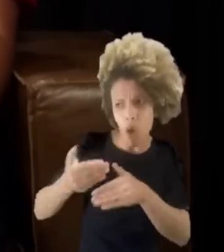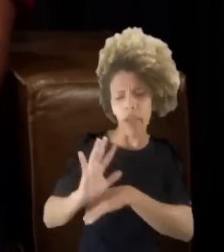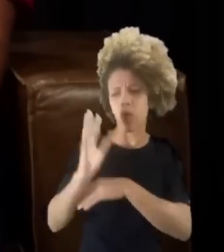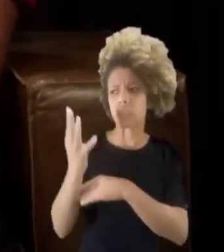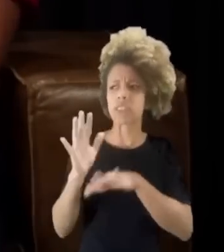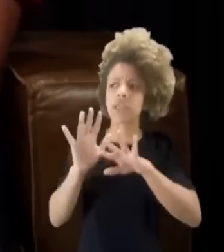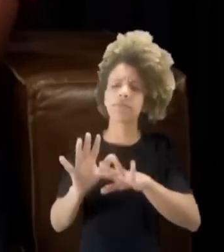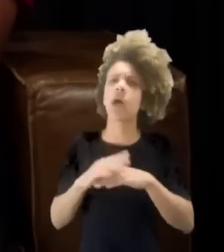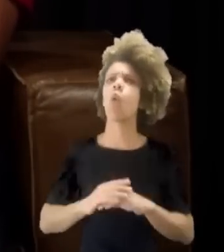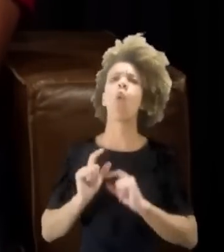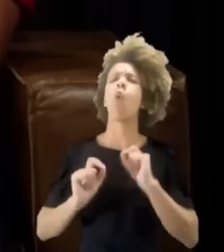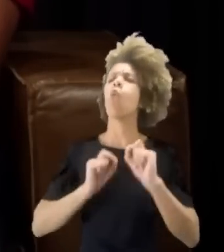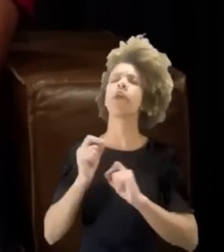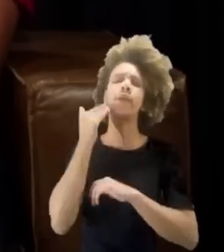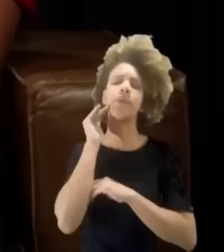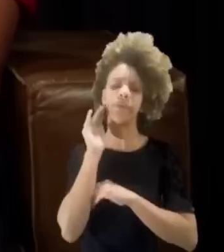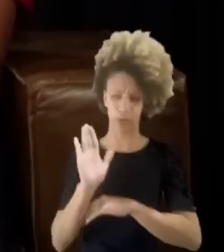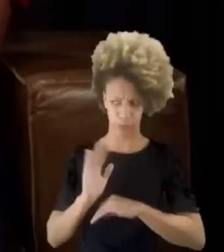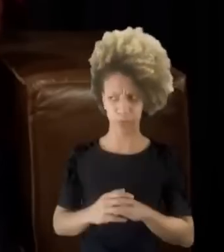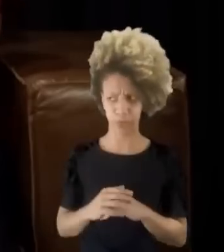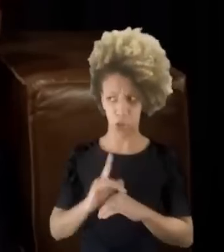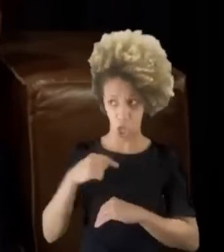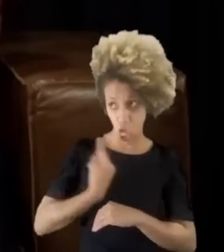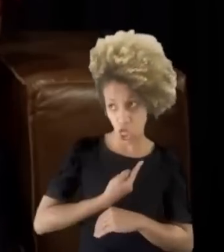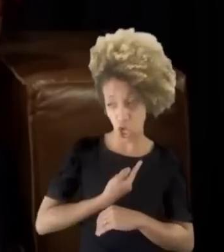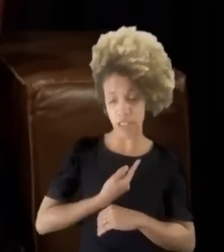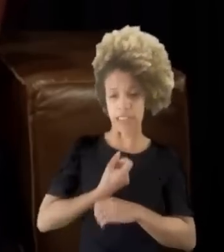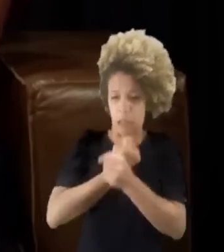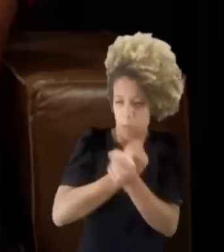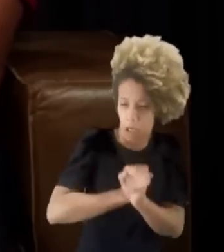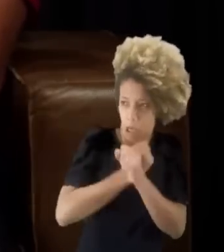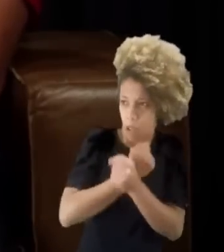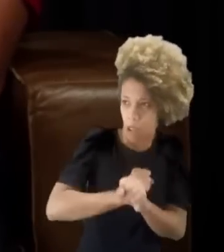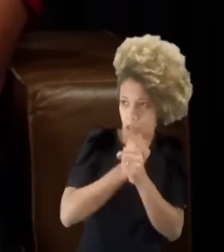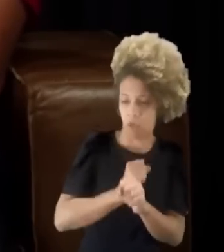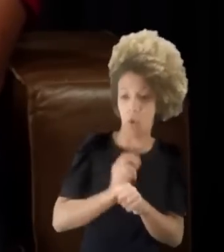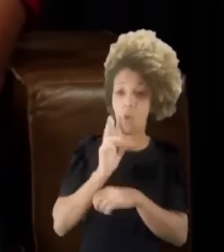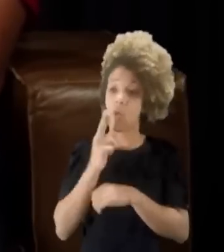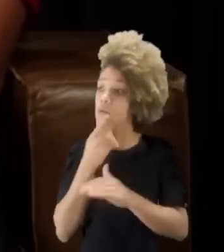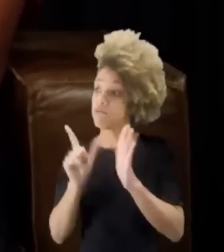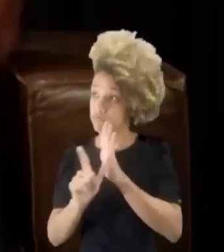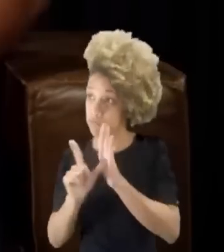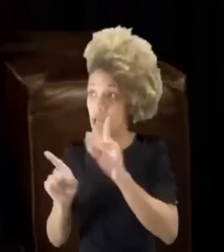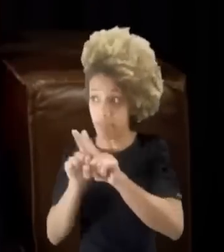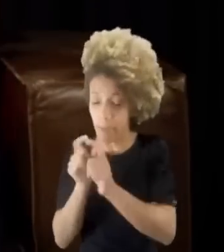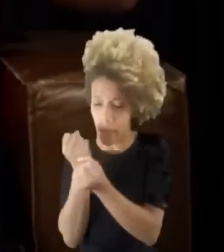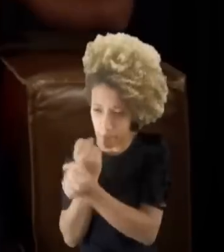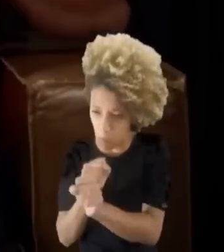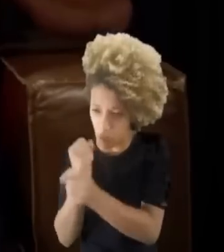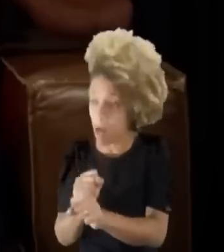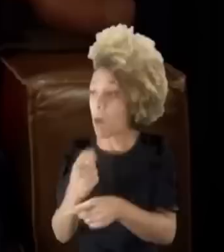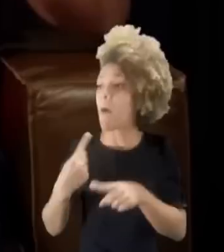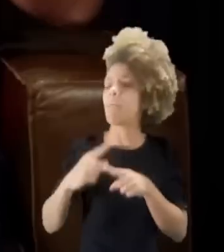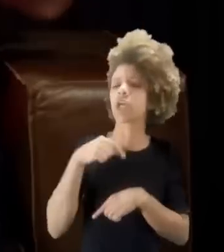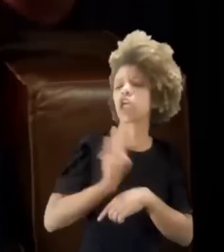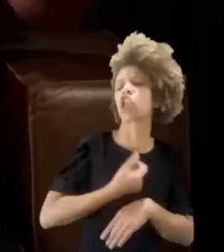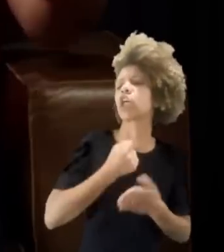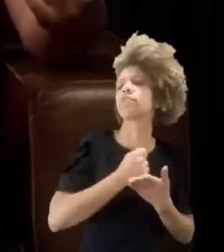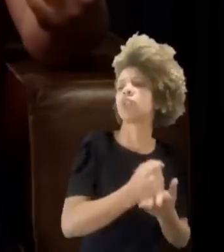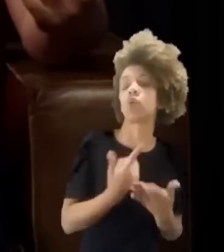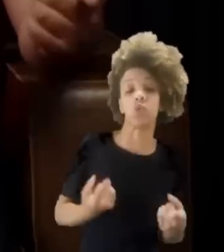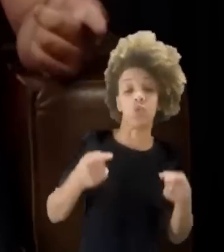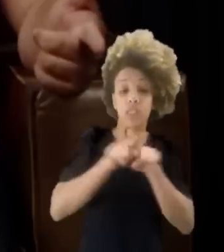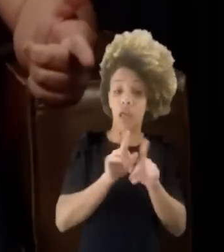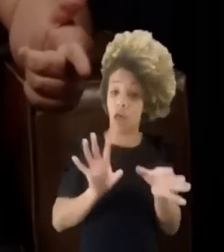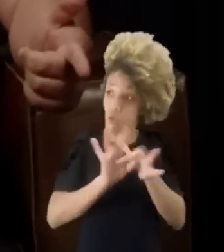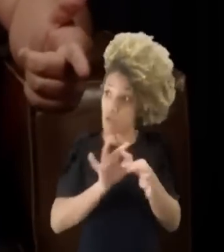acontecer então o que o que que eu entendo mano nós está sendo explorado o pequeno restaurante está sendo explorado Por que que nós entregador não se